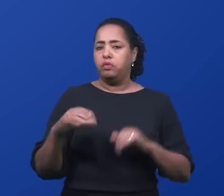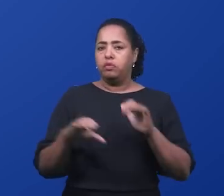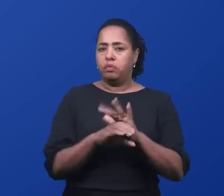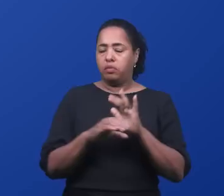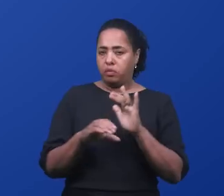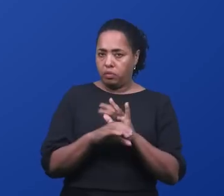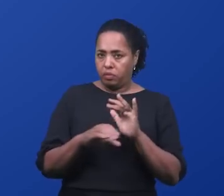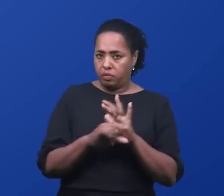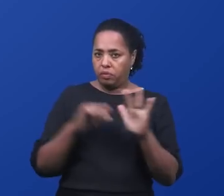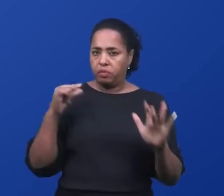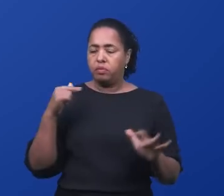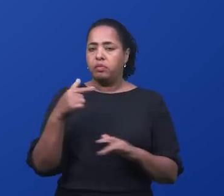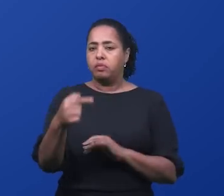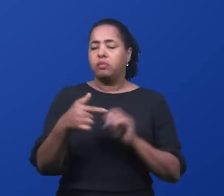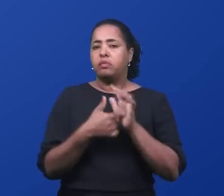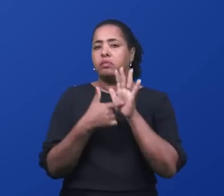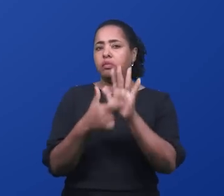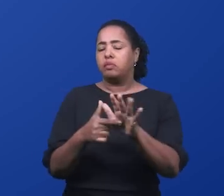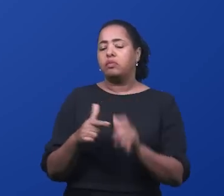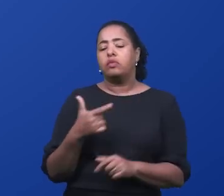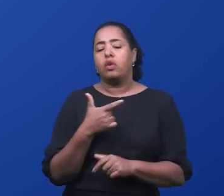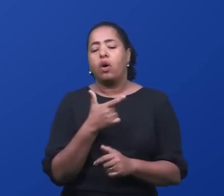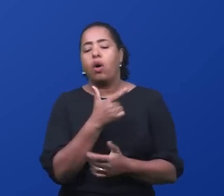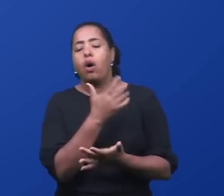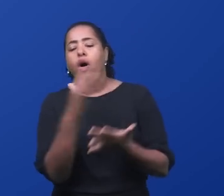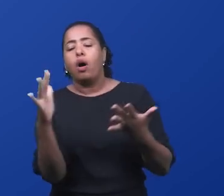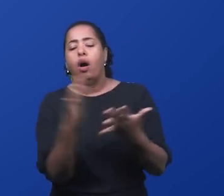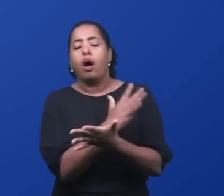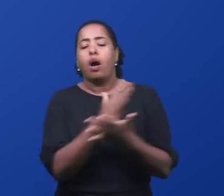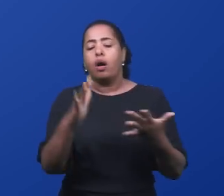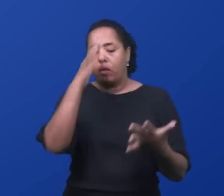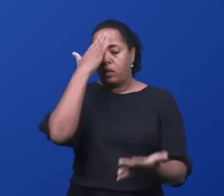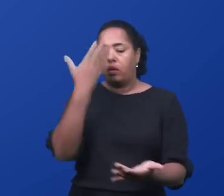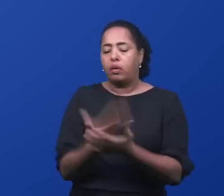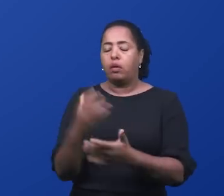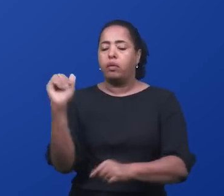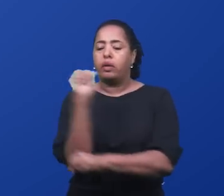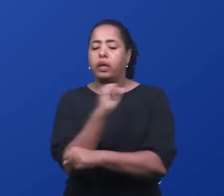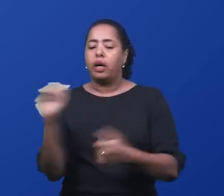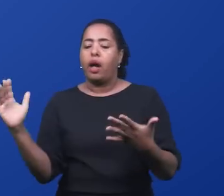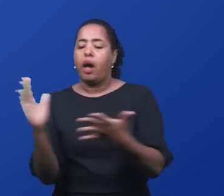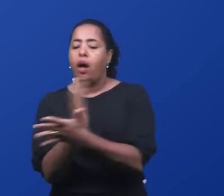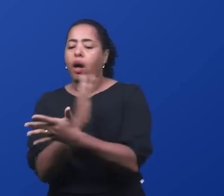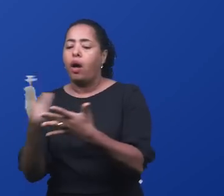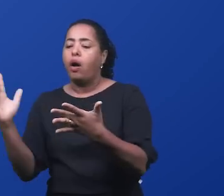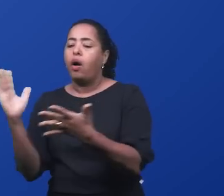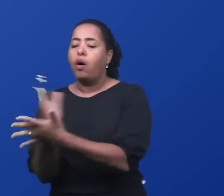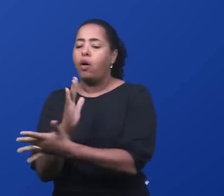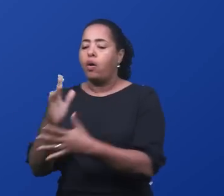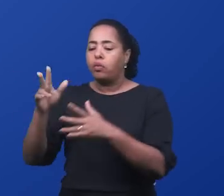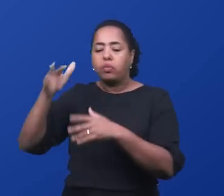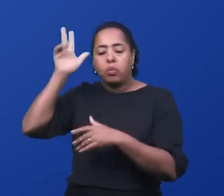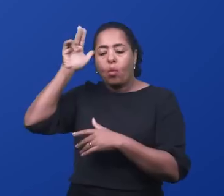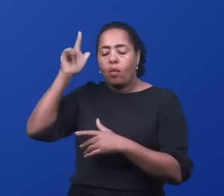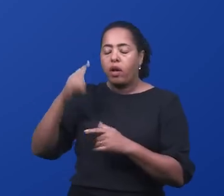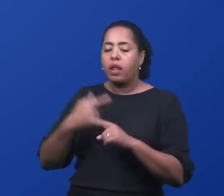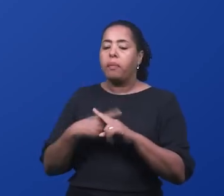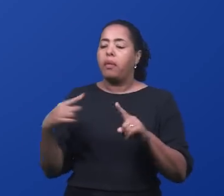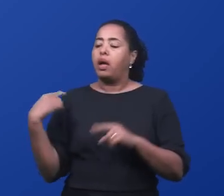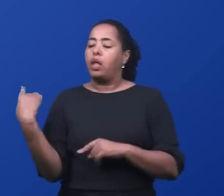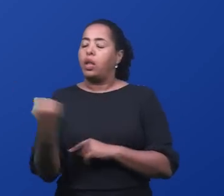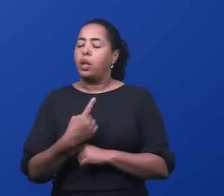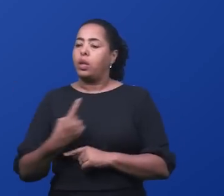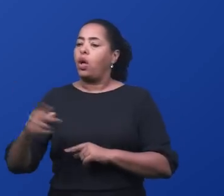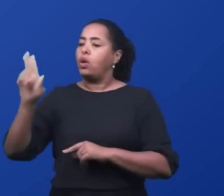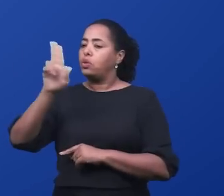versículo 7, que diz: uns confiam em carros e outros em cavalos, mas nós faremos menção do